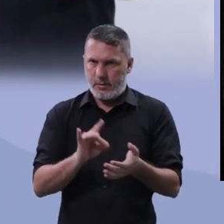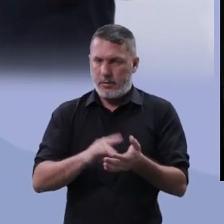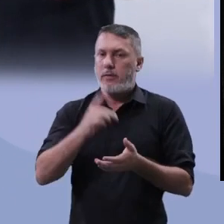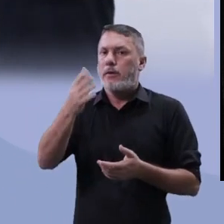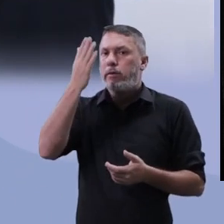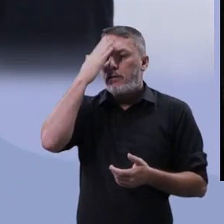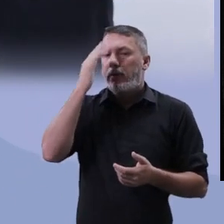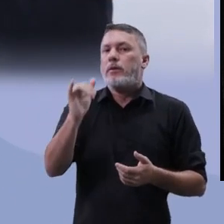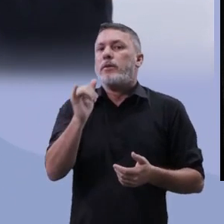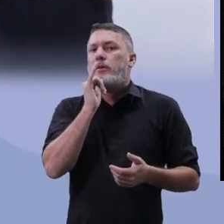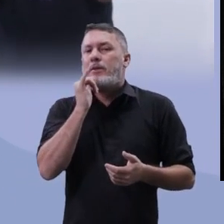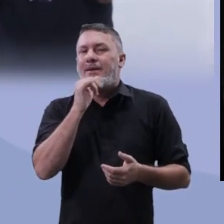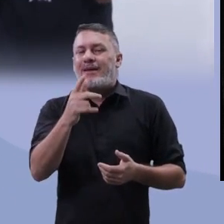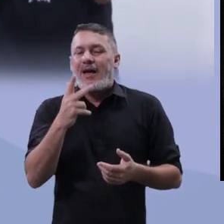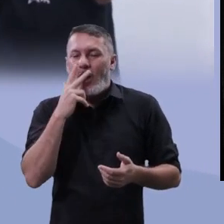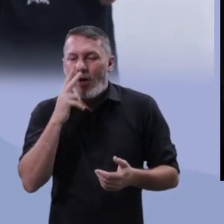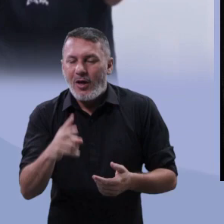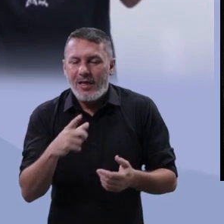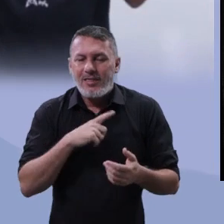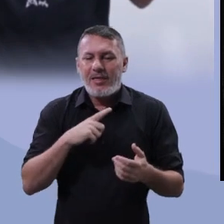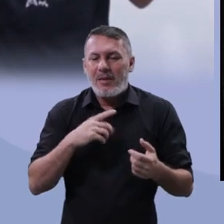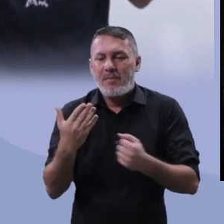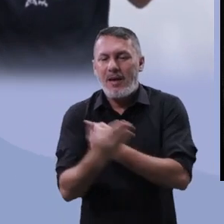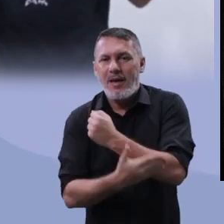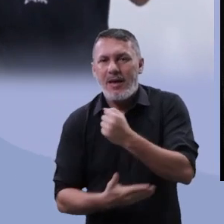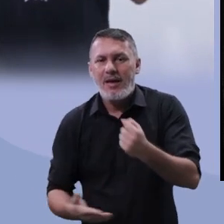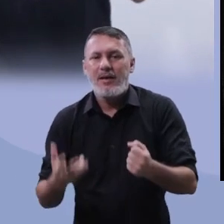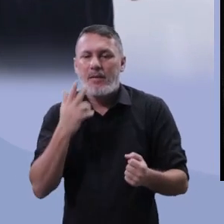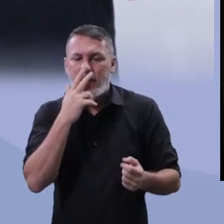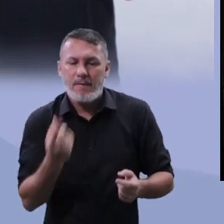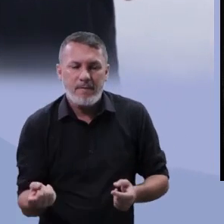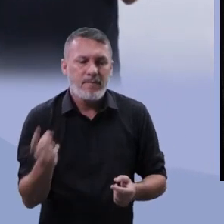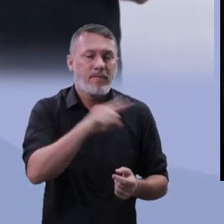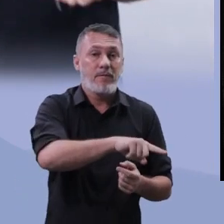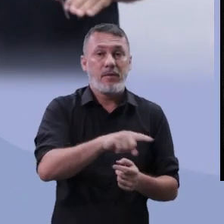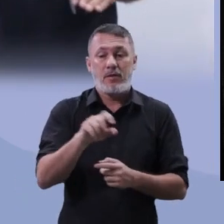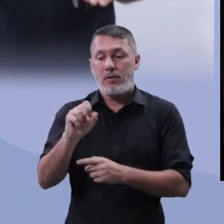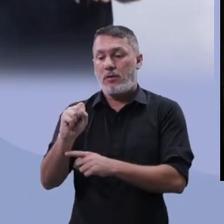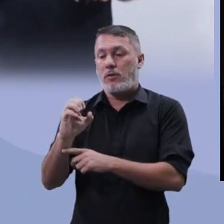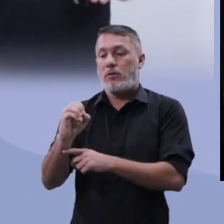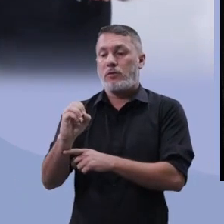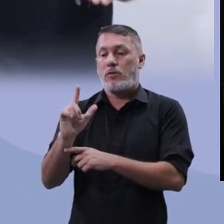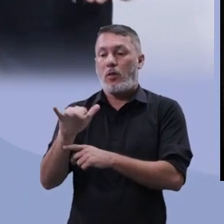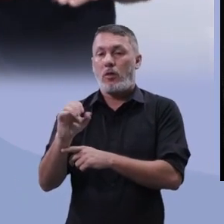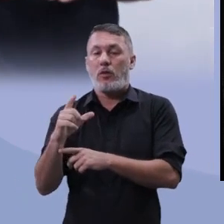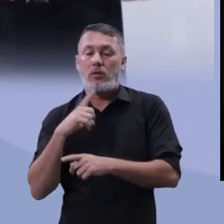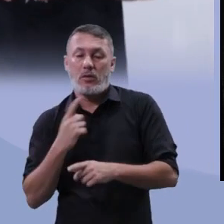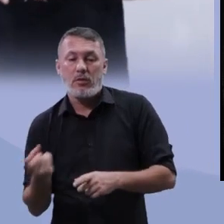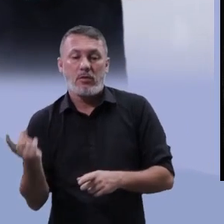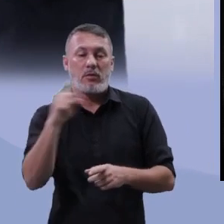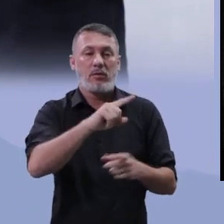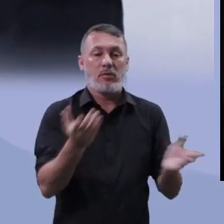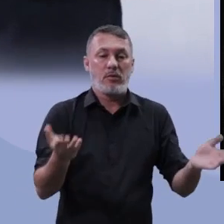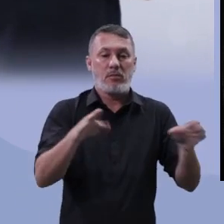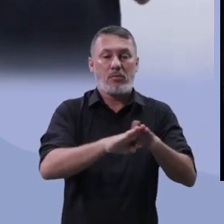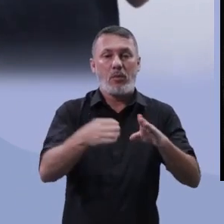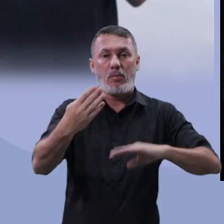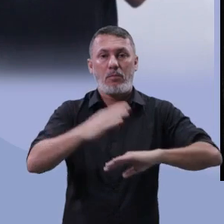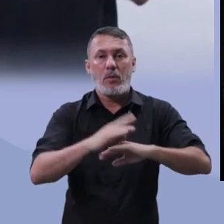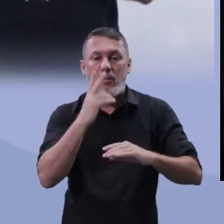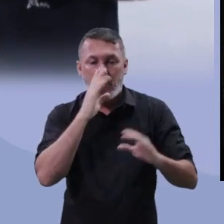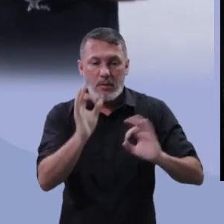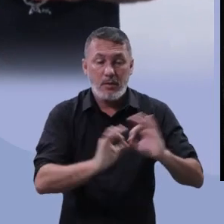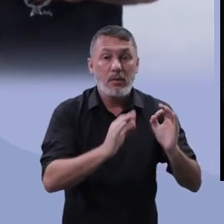hacker. Pegar um sólido planificado e montar o sólido. Que sólido vai gerar a partir